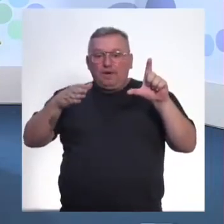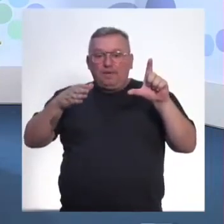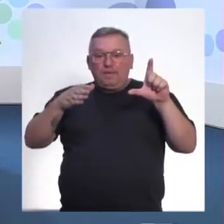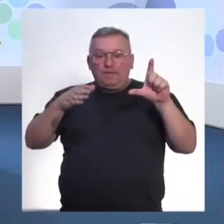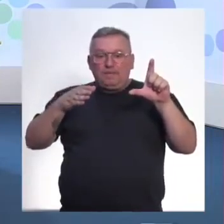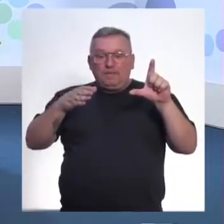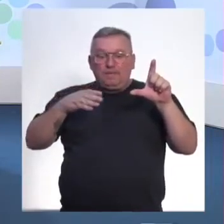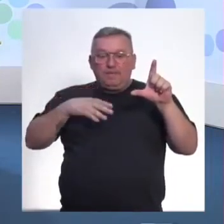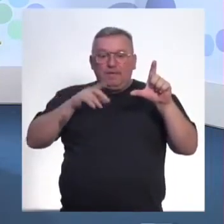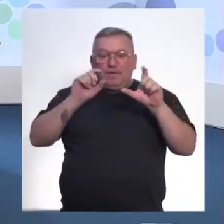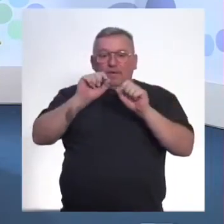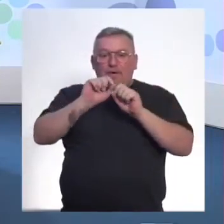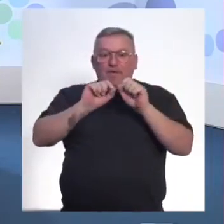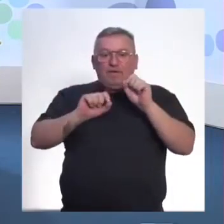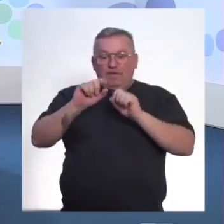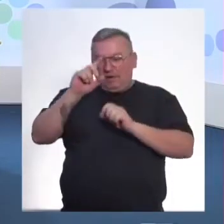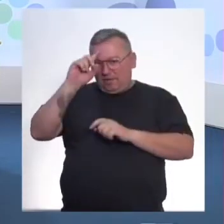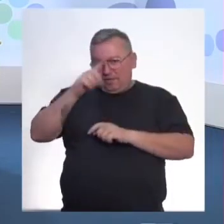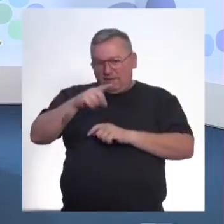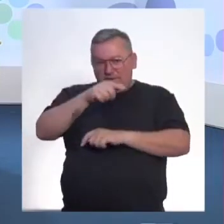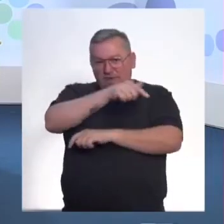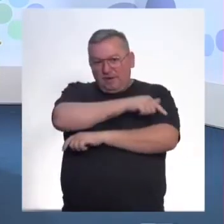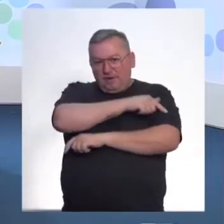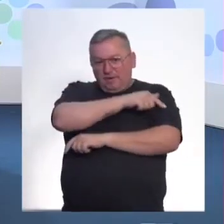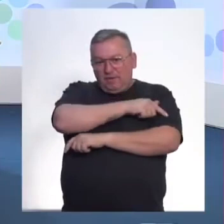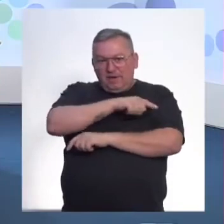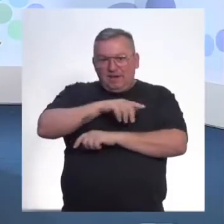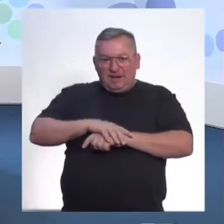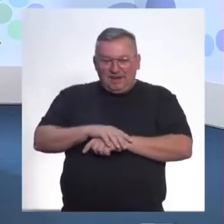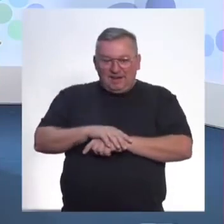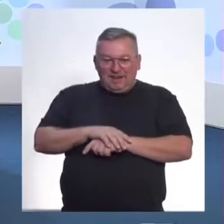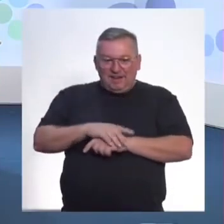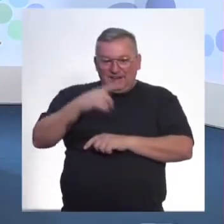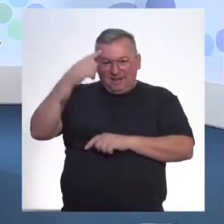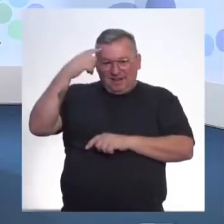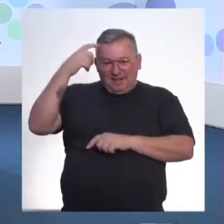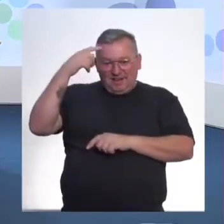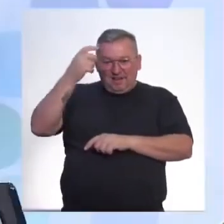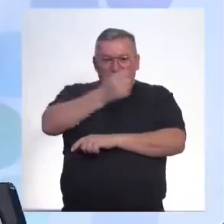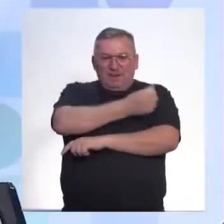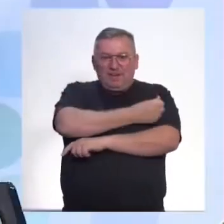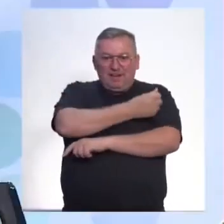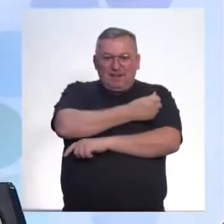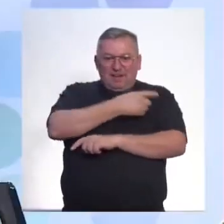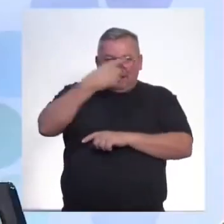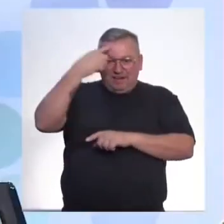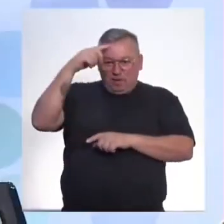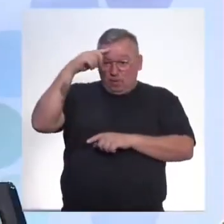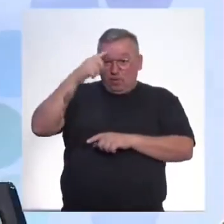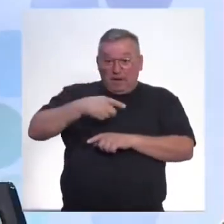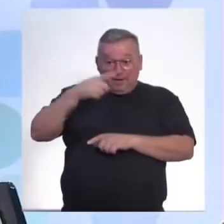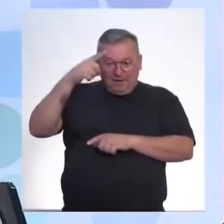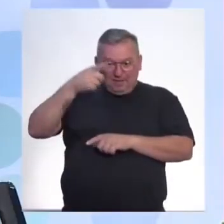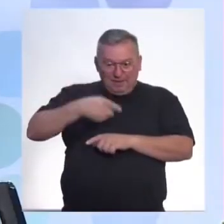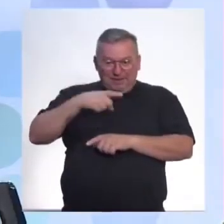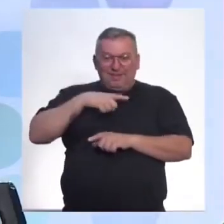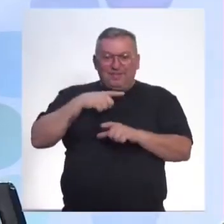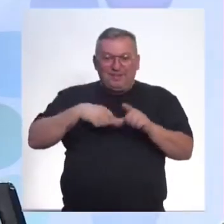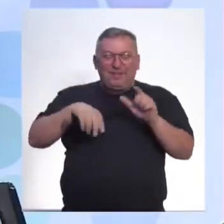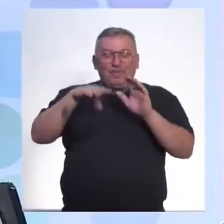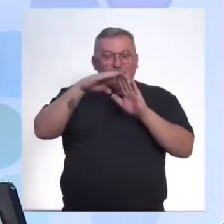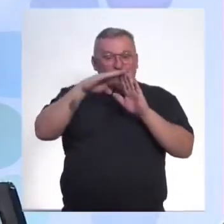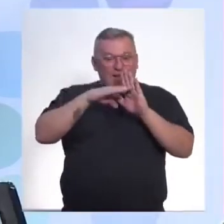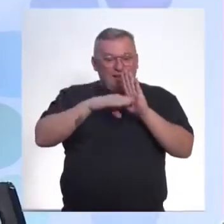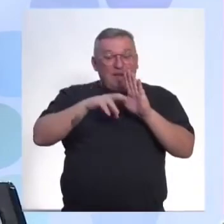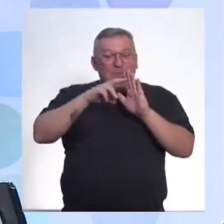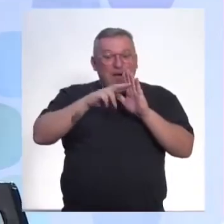Primeiro farás, não, a gente falou no 7º ano, né? Da ideia, no 6º ano, né? Da ideia dos mandamentos. Então tem uma ordem aqui,